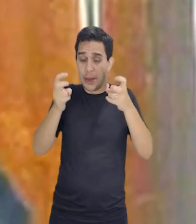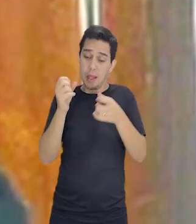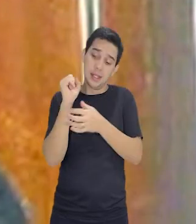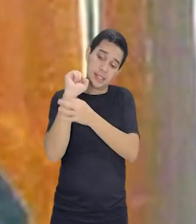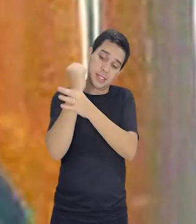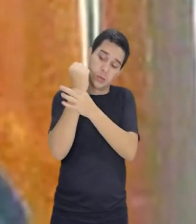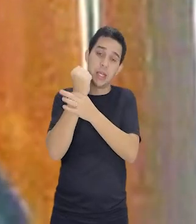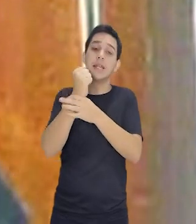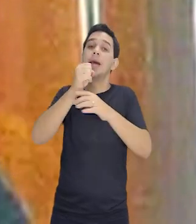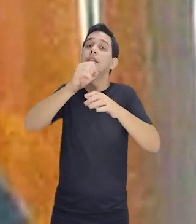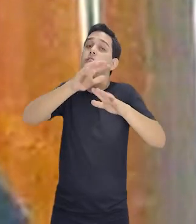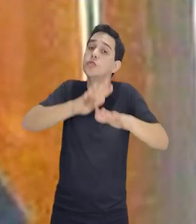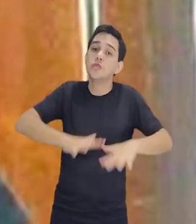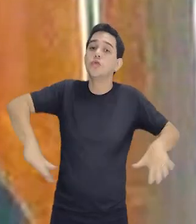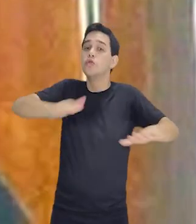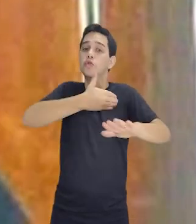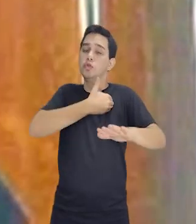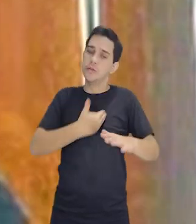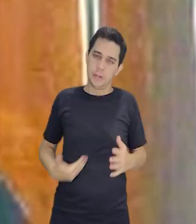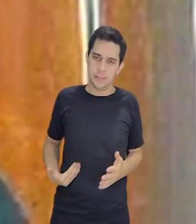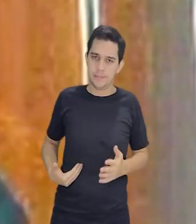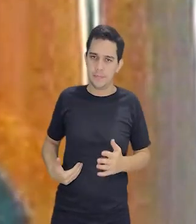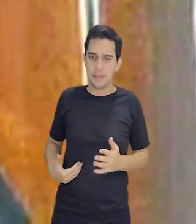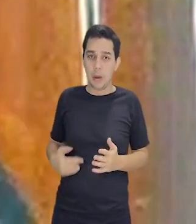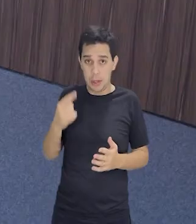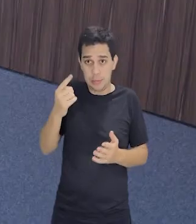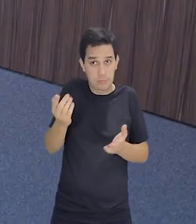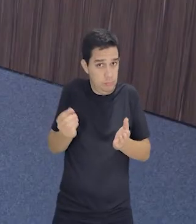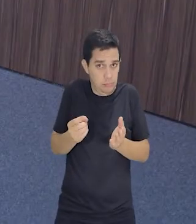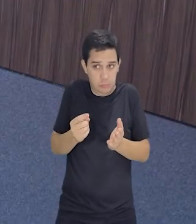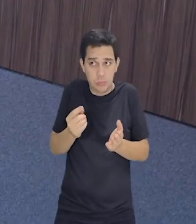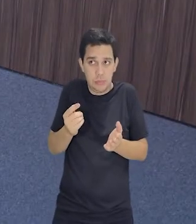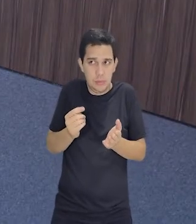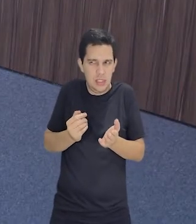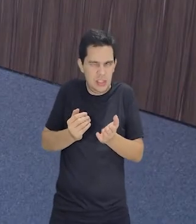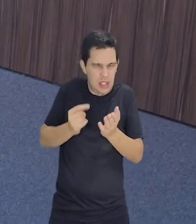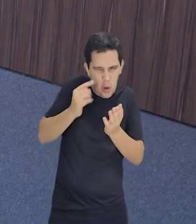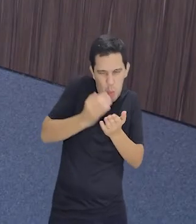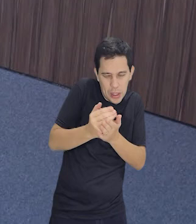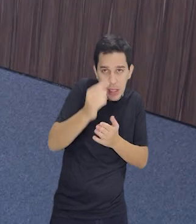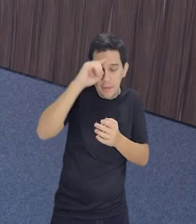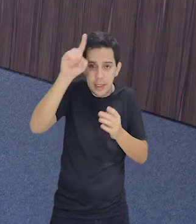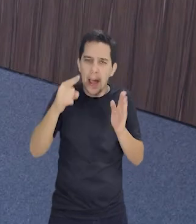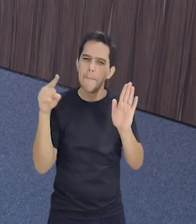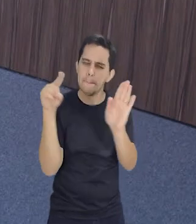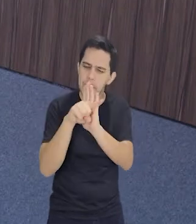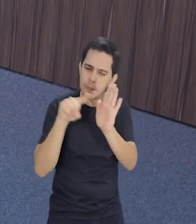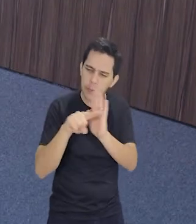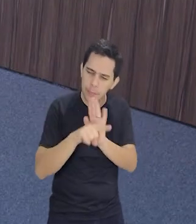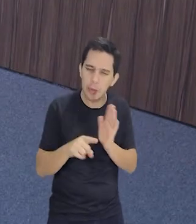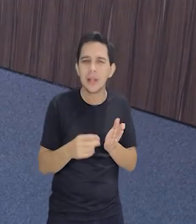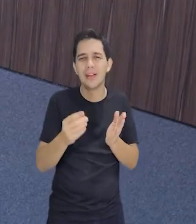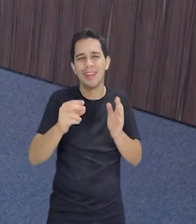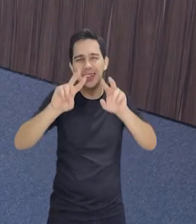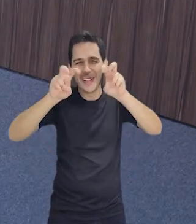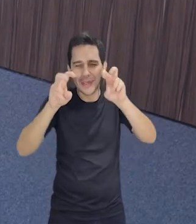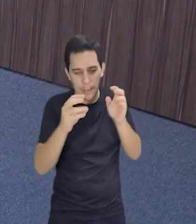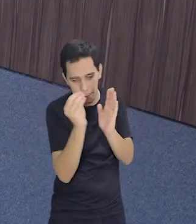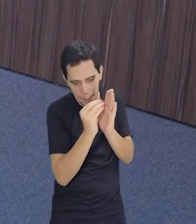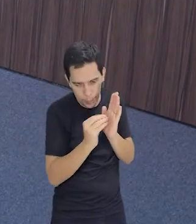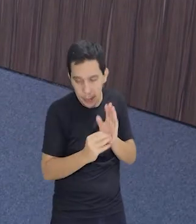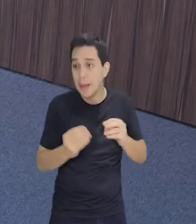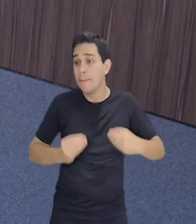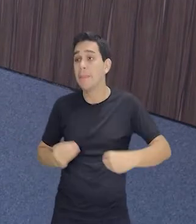novo questionário para os promotores e procuradores de justiça, para que eles participem, e depois também faremos nova rodada